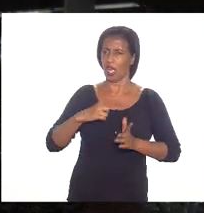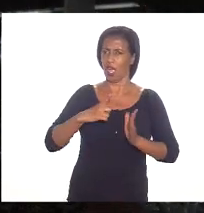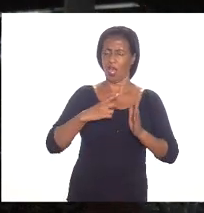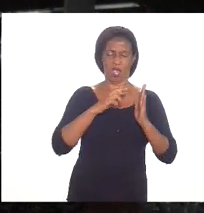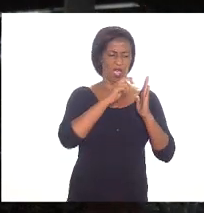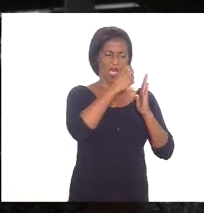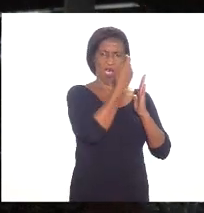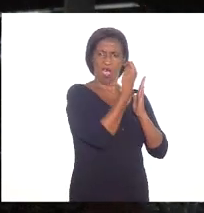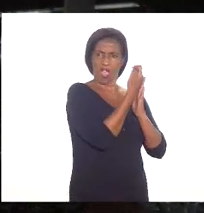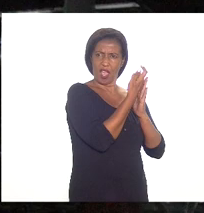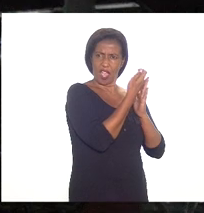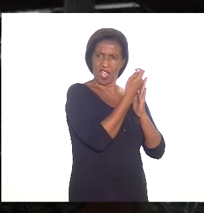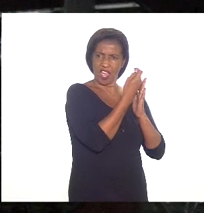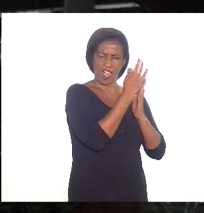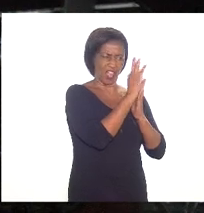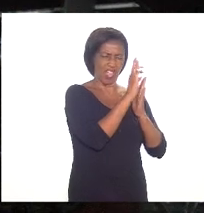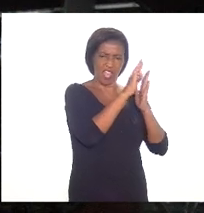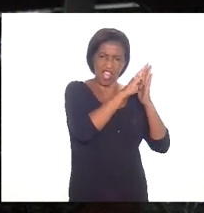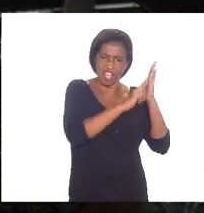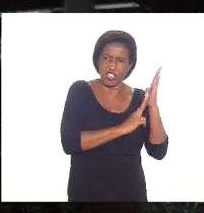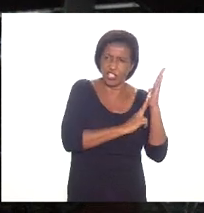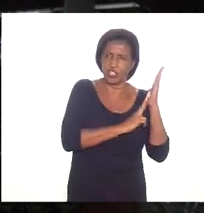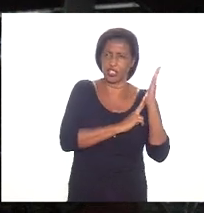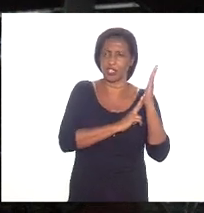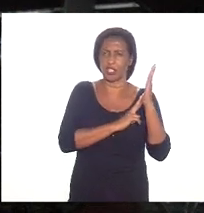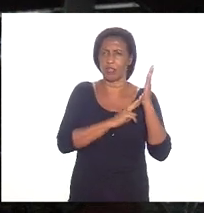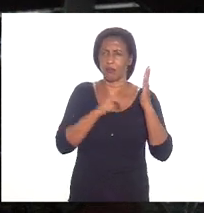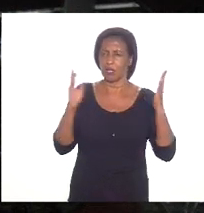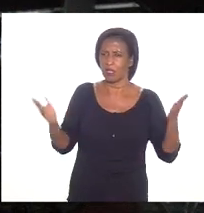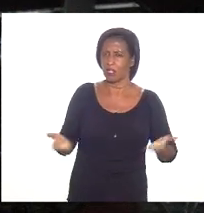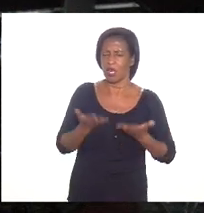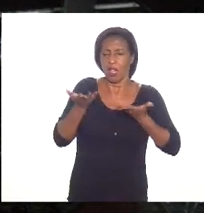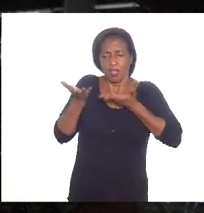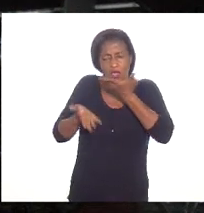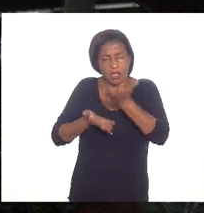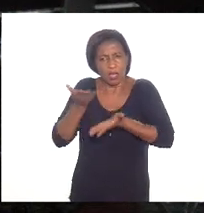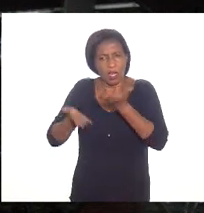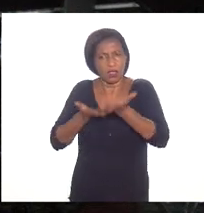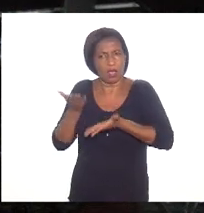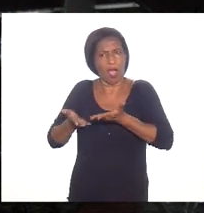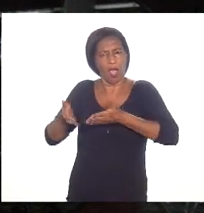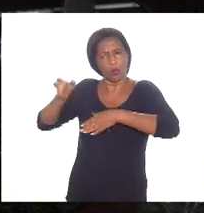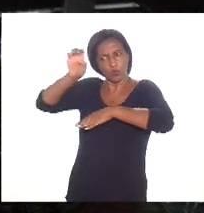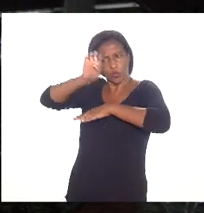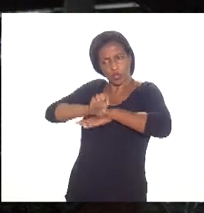de recuperação, de tratar o Rio de Janeiro como deve ser tratado.